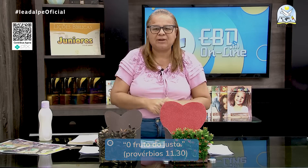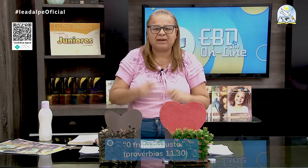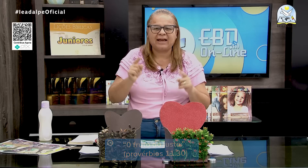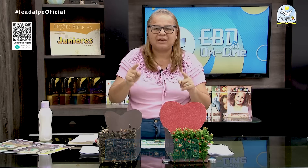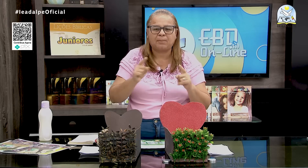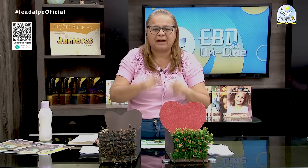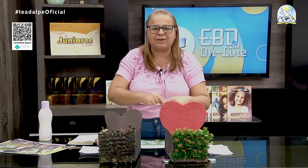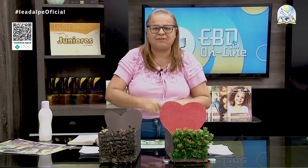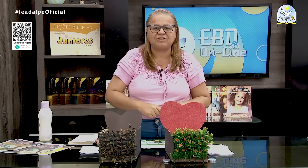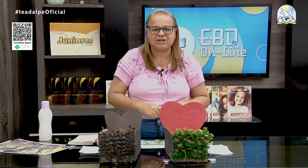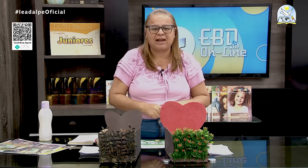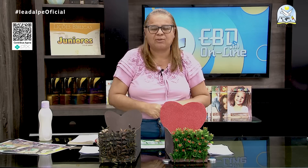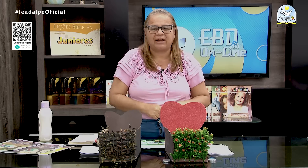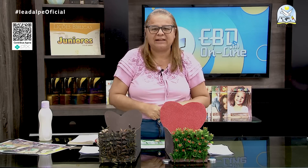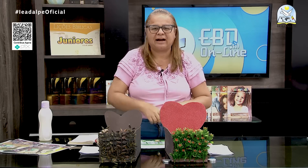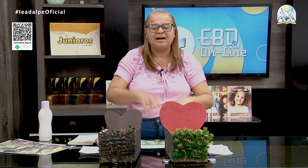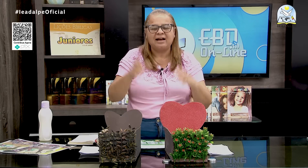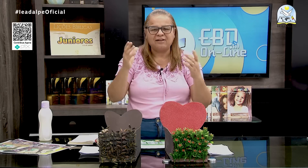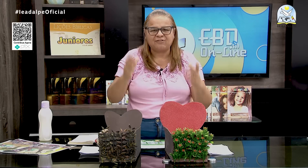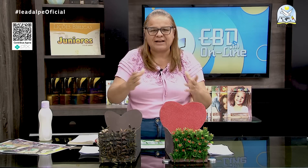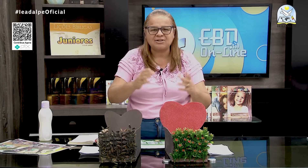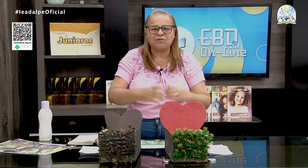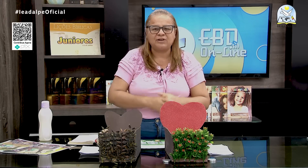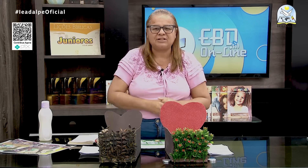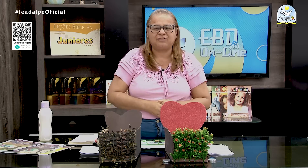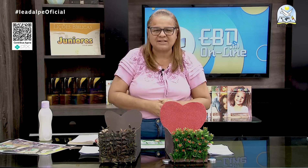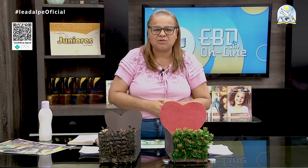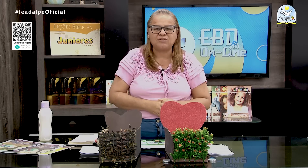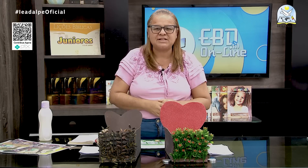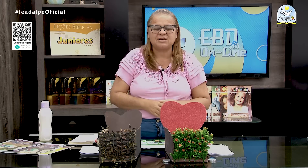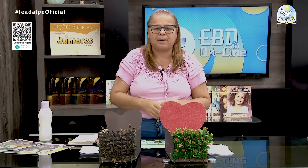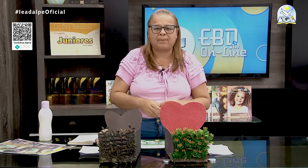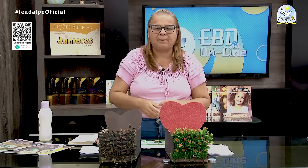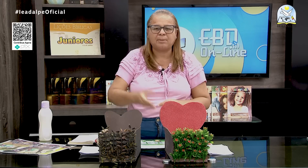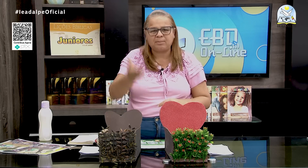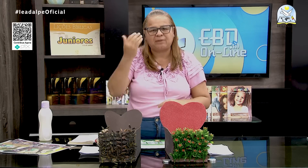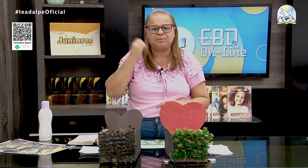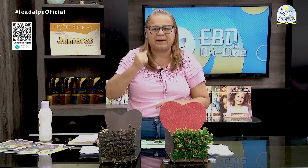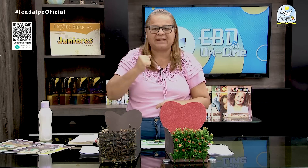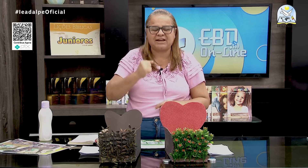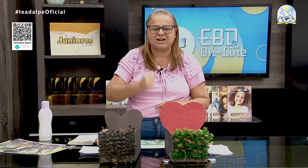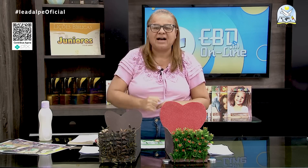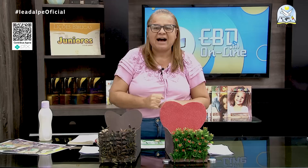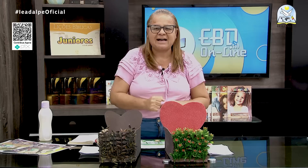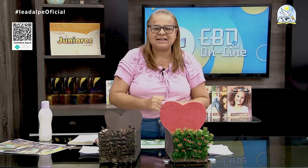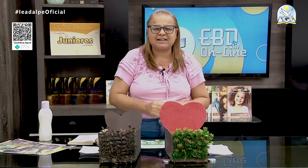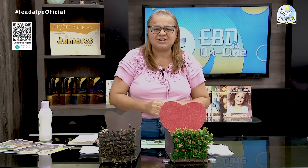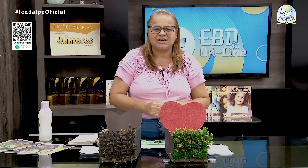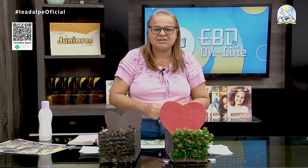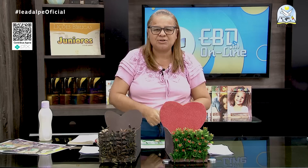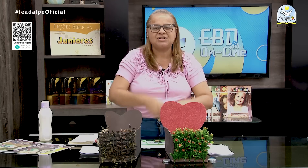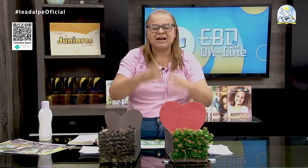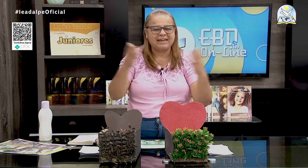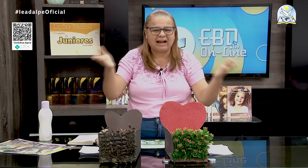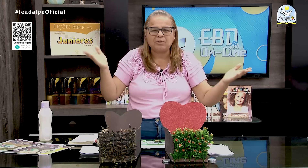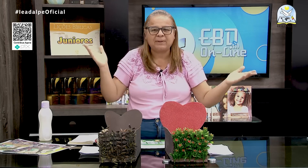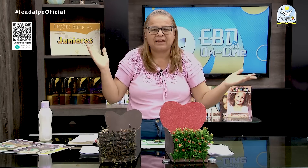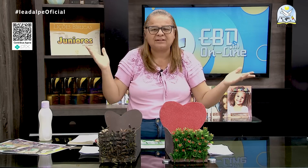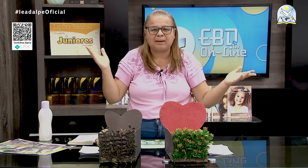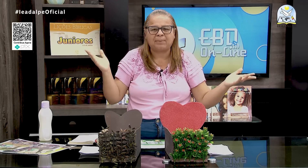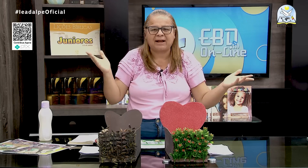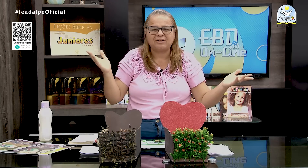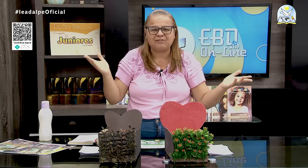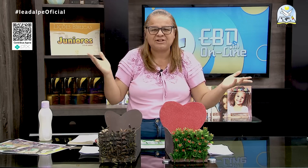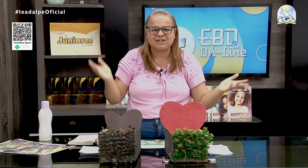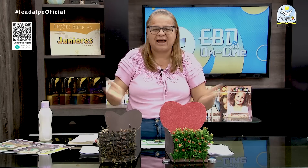os pequenininhos quem é que o pai não é evangélico ainda e faz o convite faz o convite do seu papai e mamãe para vir para igreja aceitar Jesus e ali